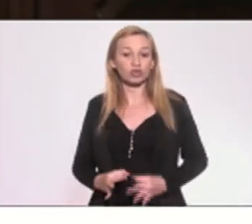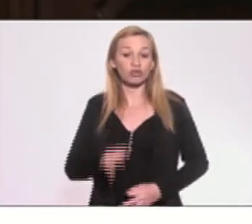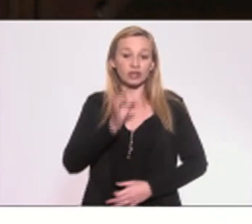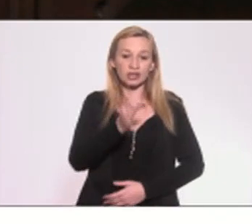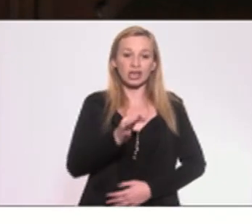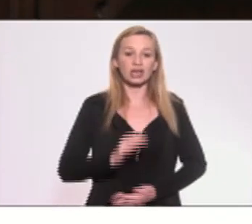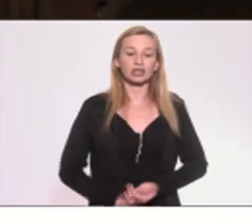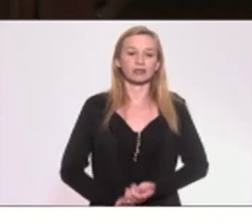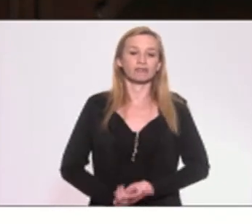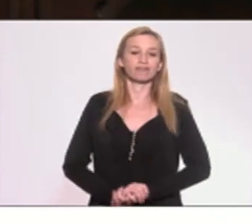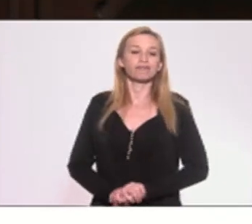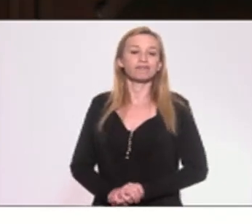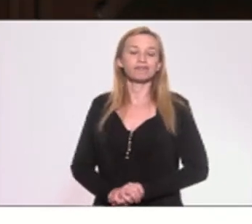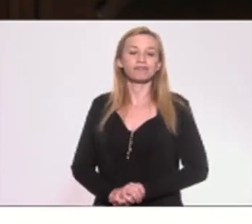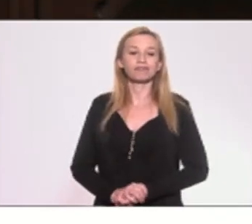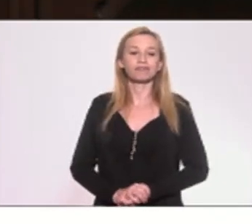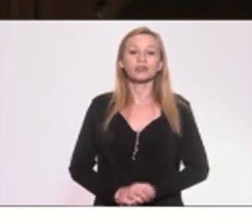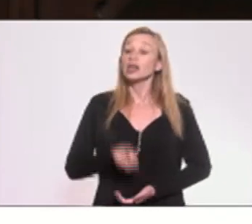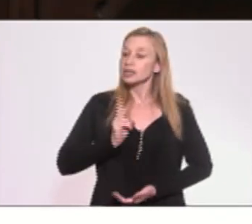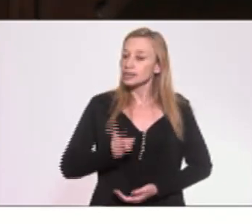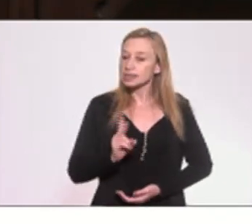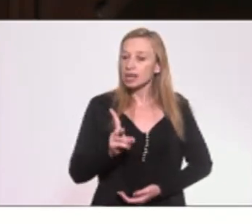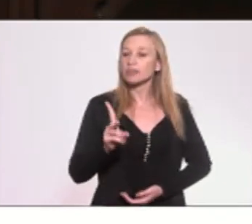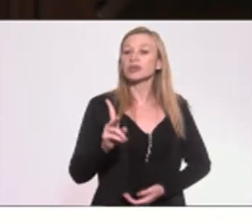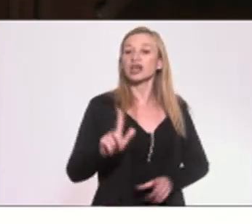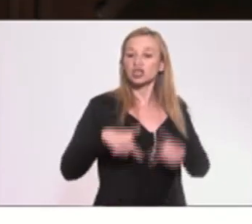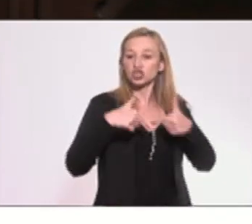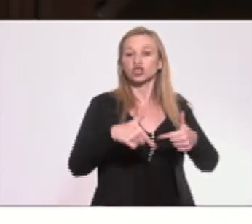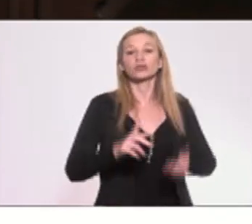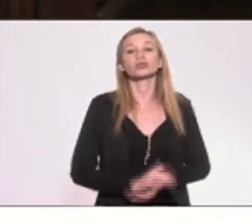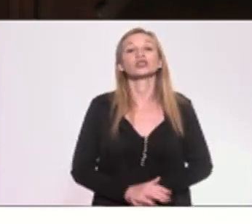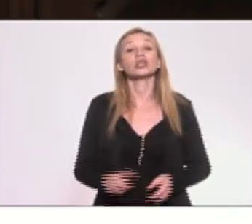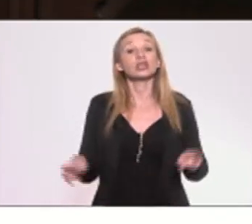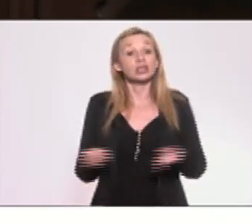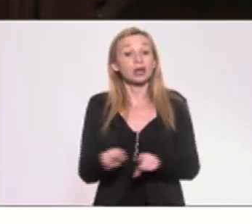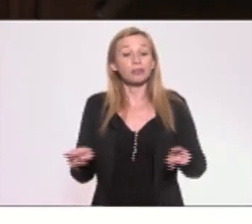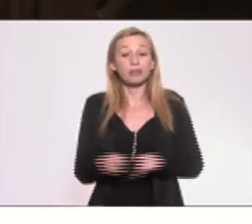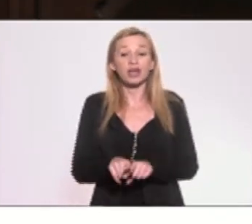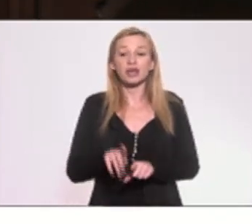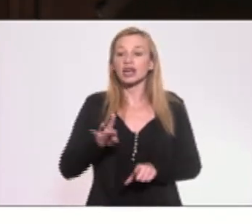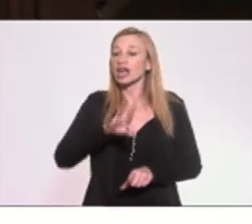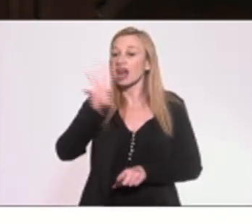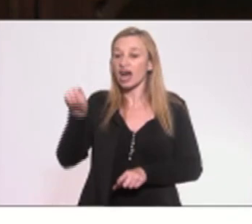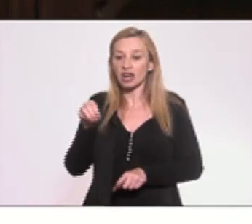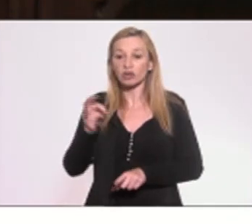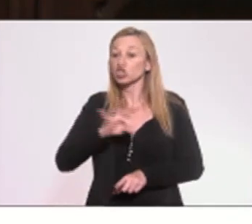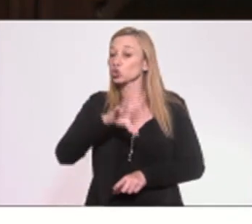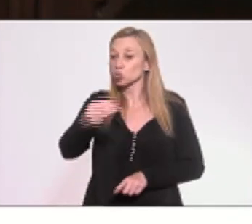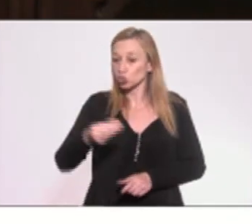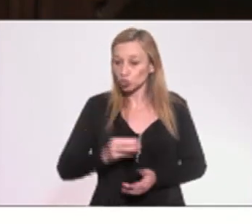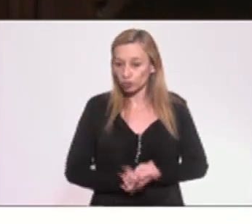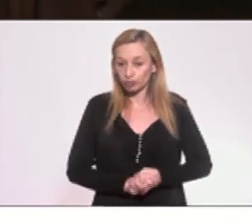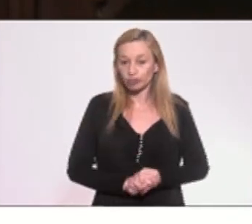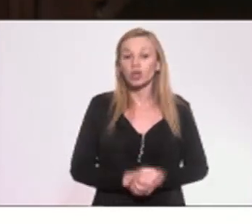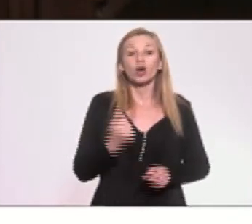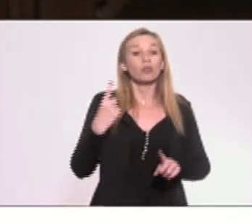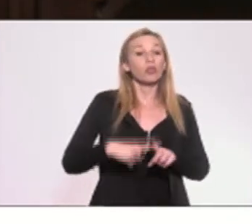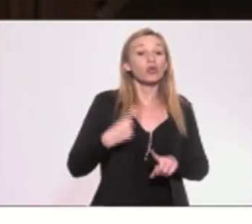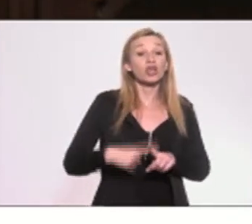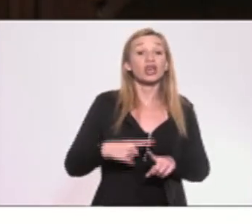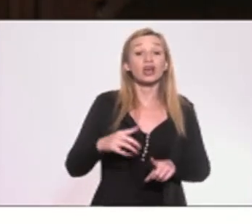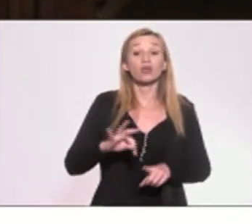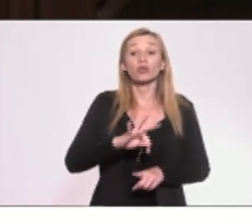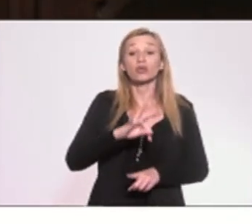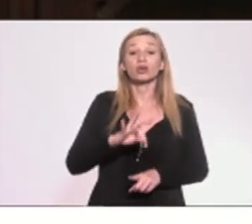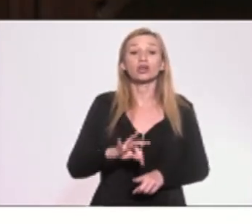e muito firme, como sempre tem sido, e também transparente, senhor presidente, porque a